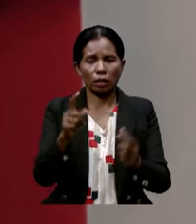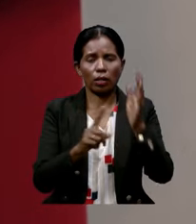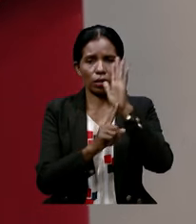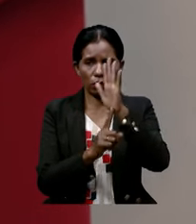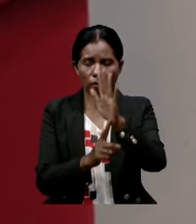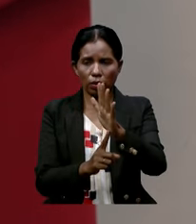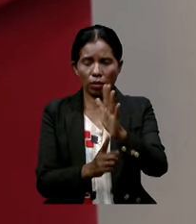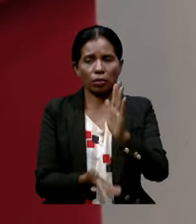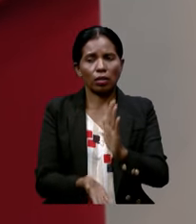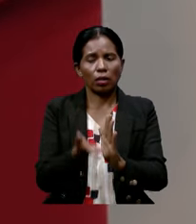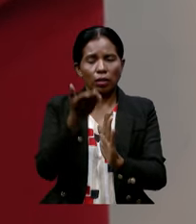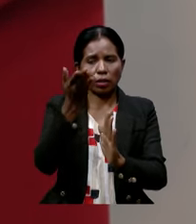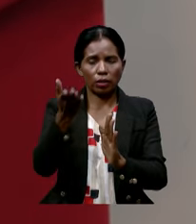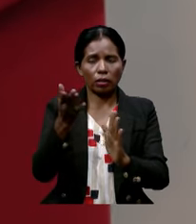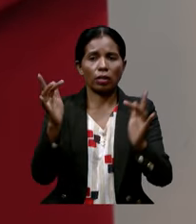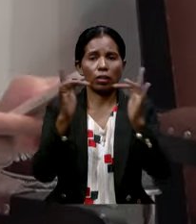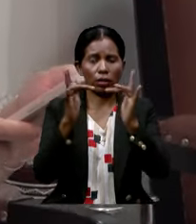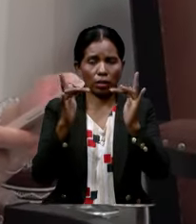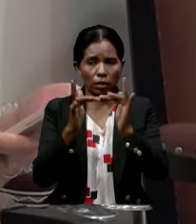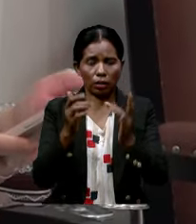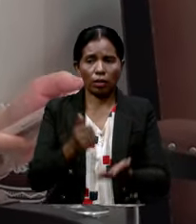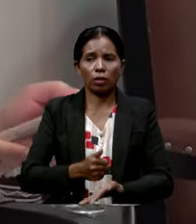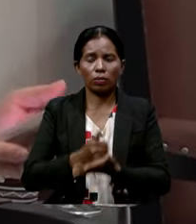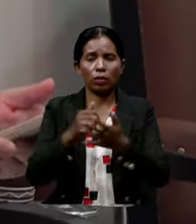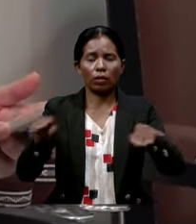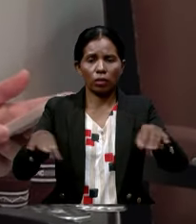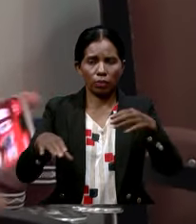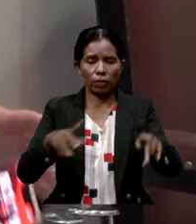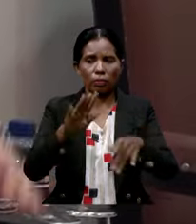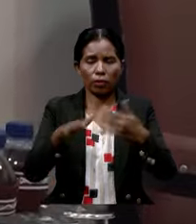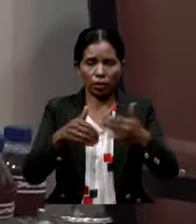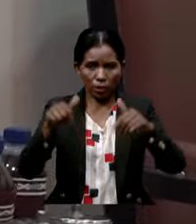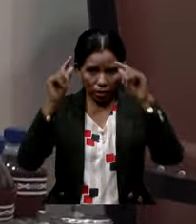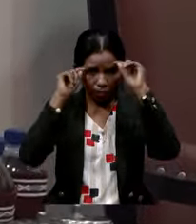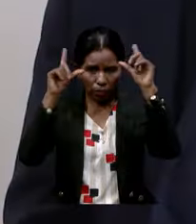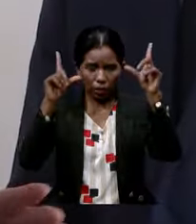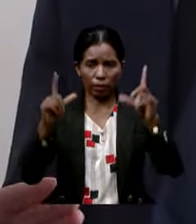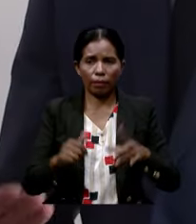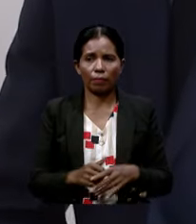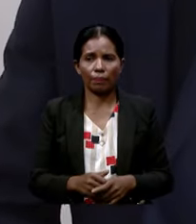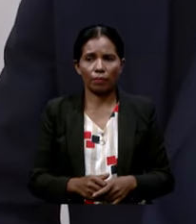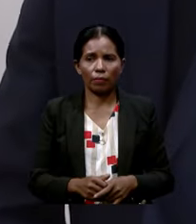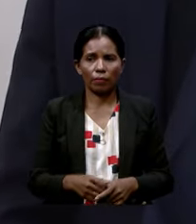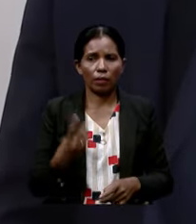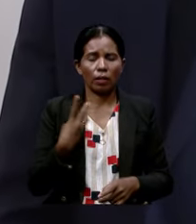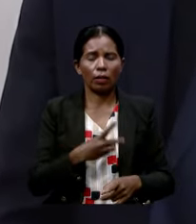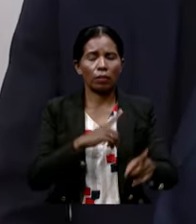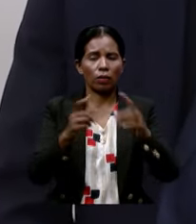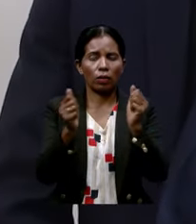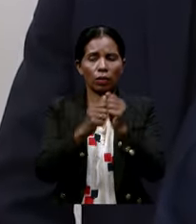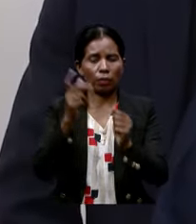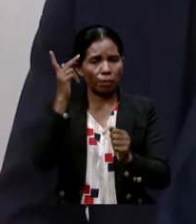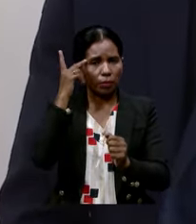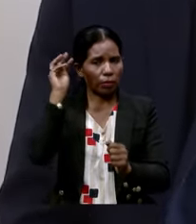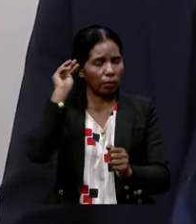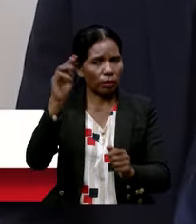esforço a tua sua capacidade de rede de internet, onde facilita serviço clientes Sira e Timor-Leste. Falámos com o senhor primeiro-ministro sobre